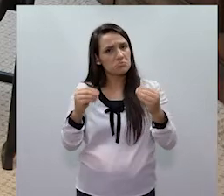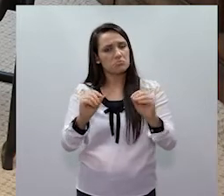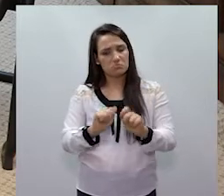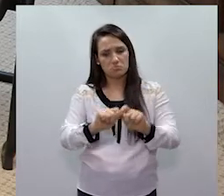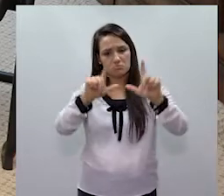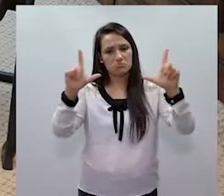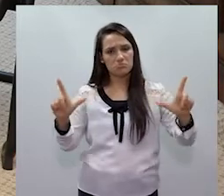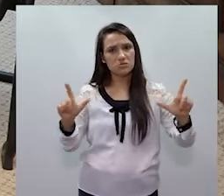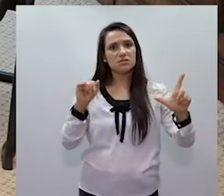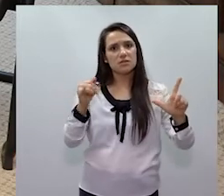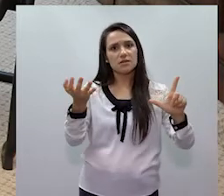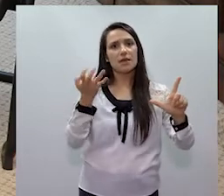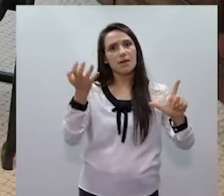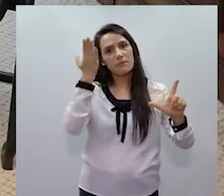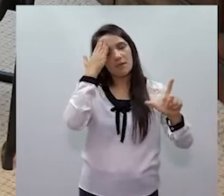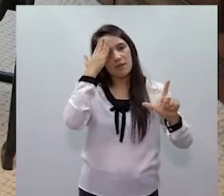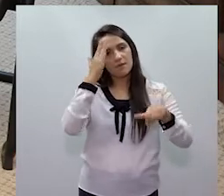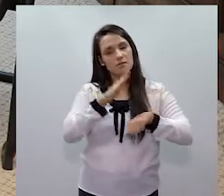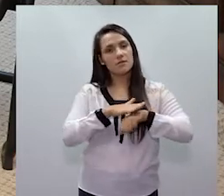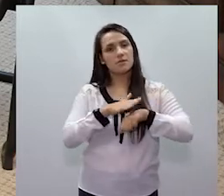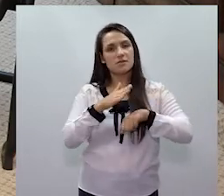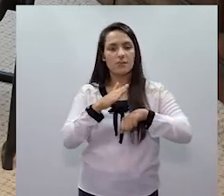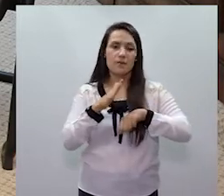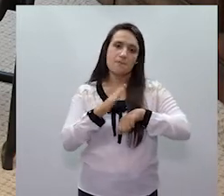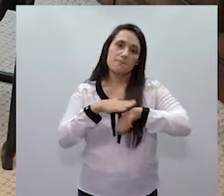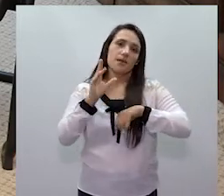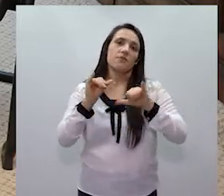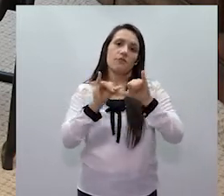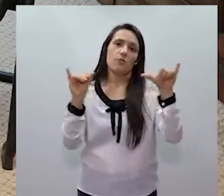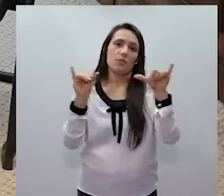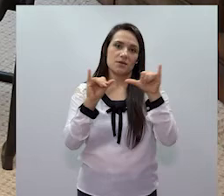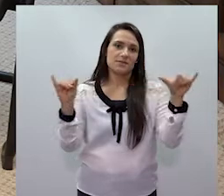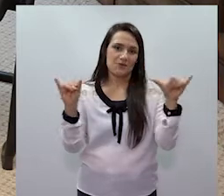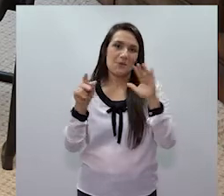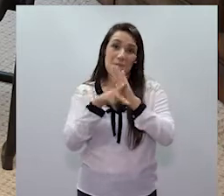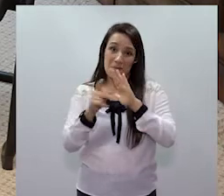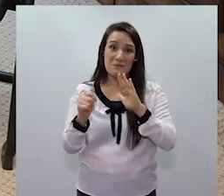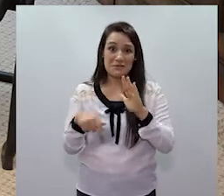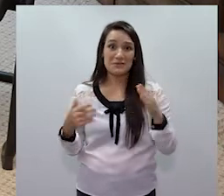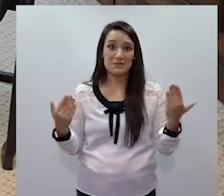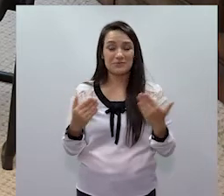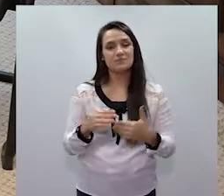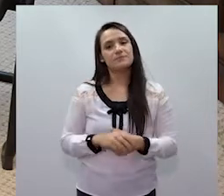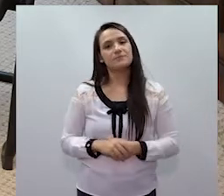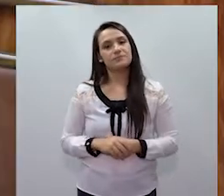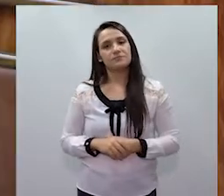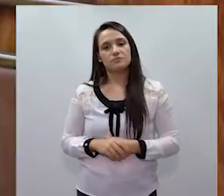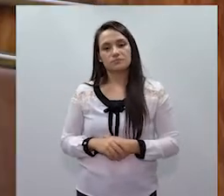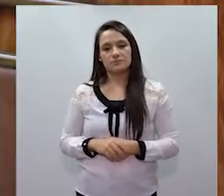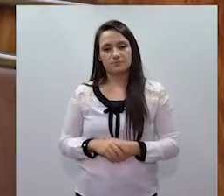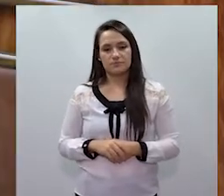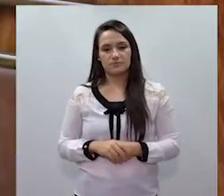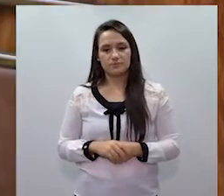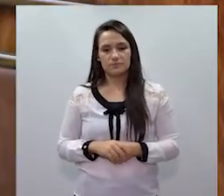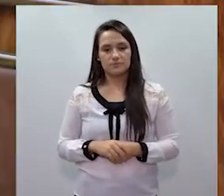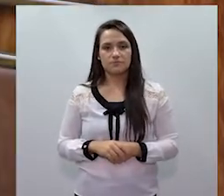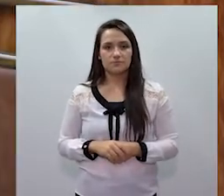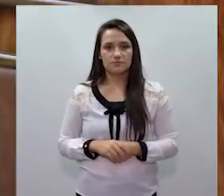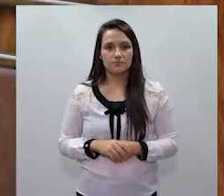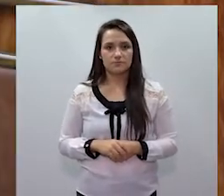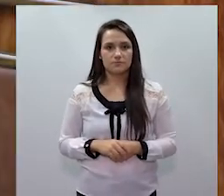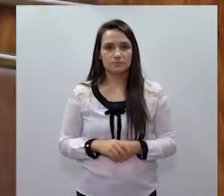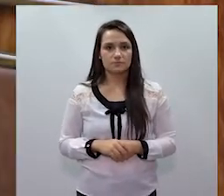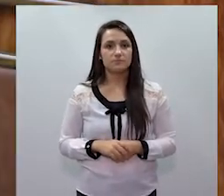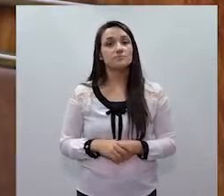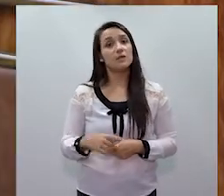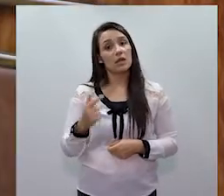tela para quem quiser mais informações, né, que se interessou realmente pelo assunto aqui do mérito da questão de hoje. Nós vamos deixar aqui